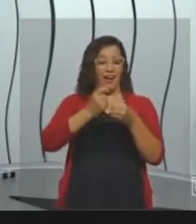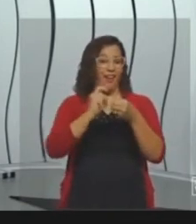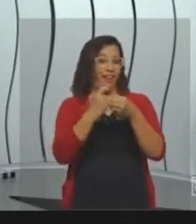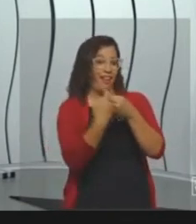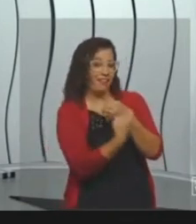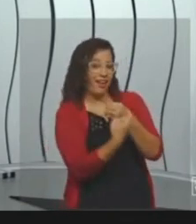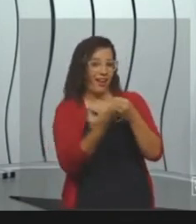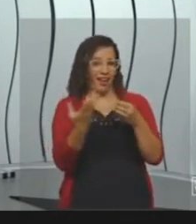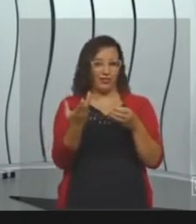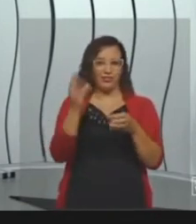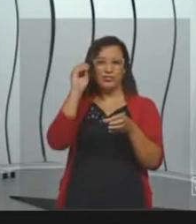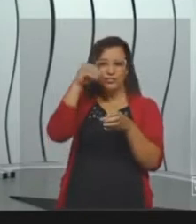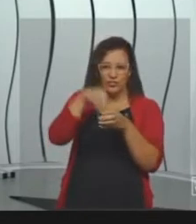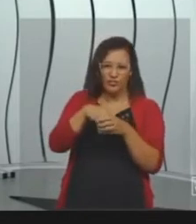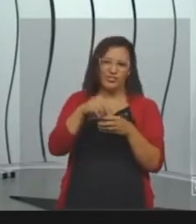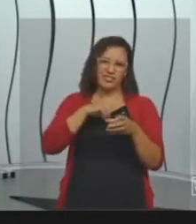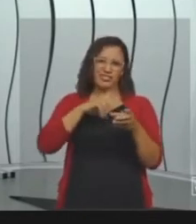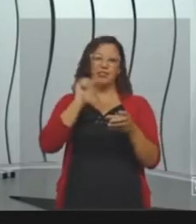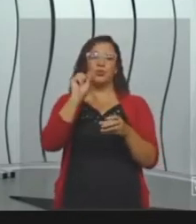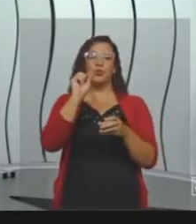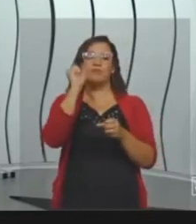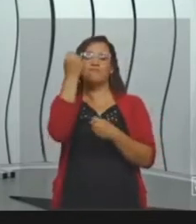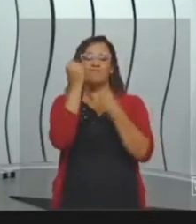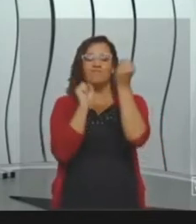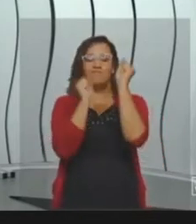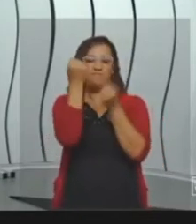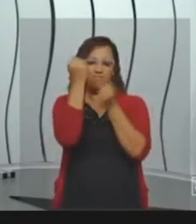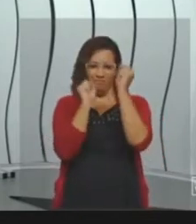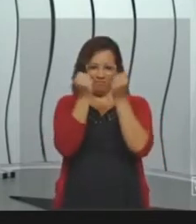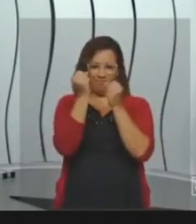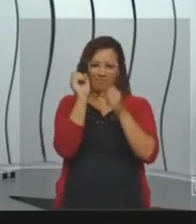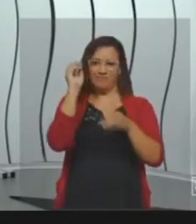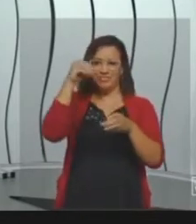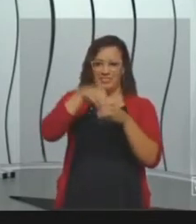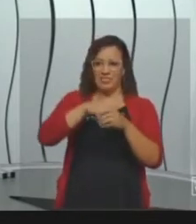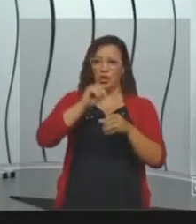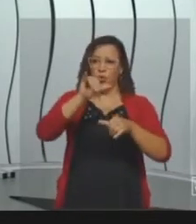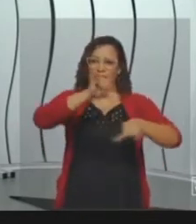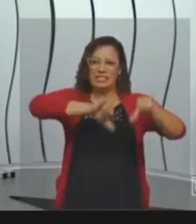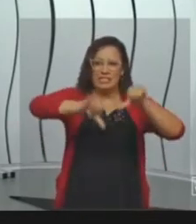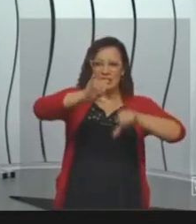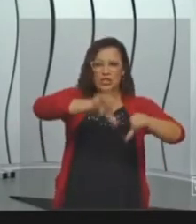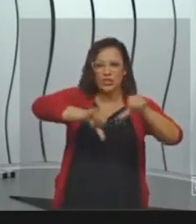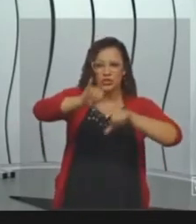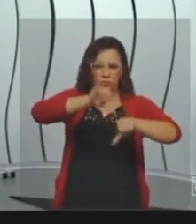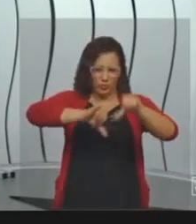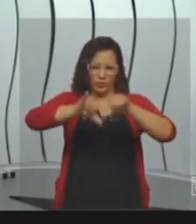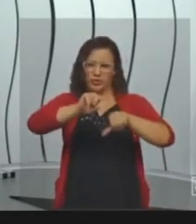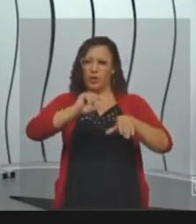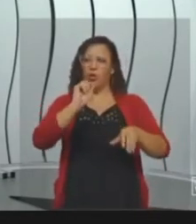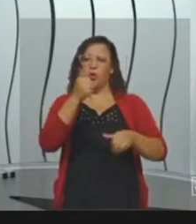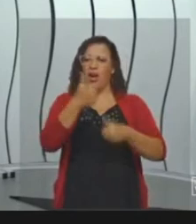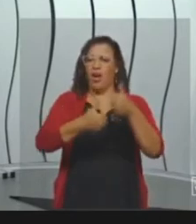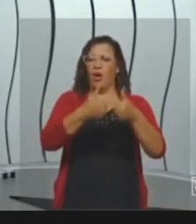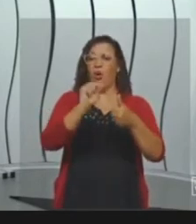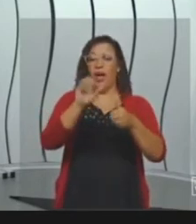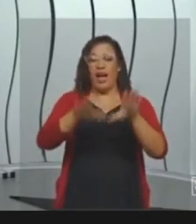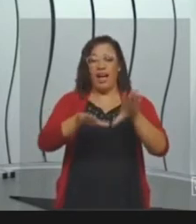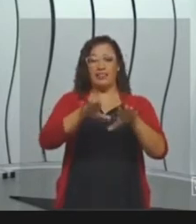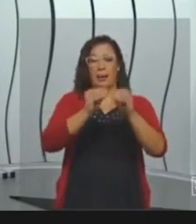tudo normalmente contendo conservantes. E isso, inclusive, vai modificar a qualidade de vida do ser